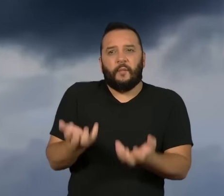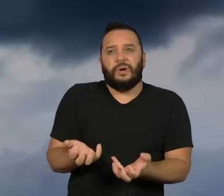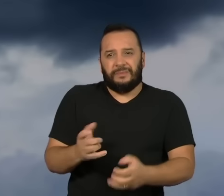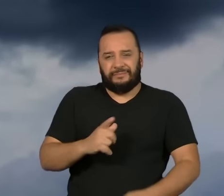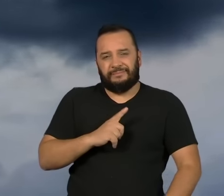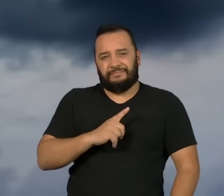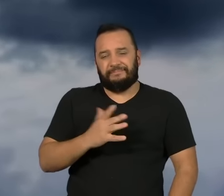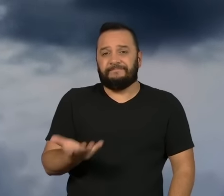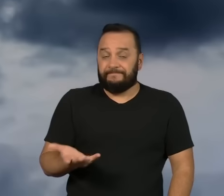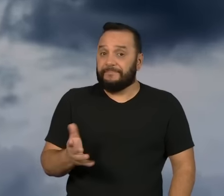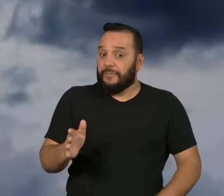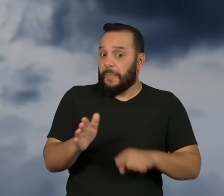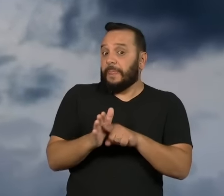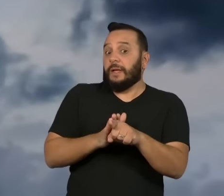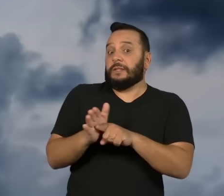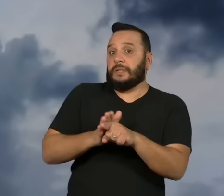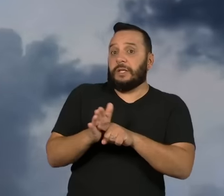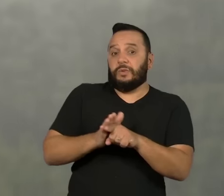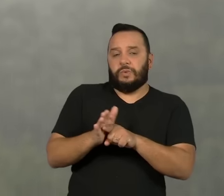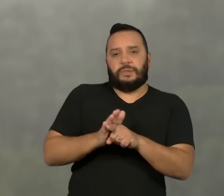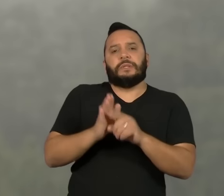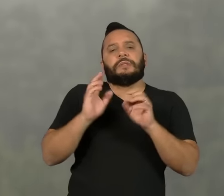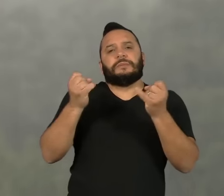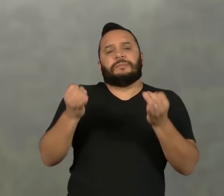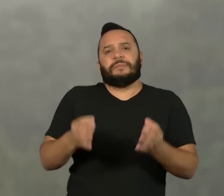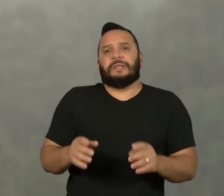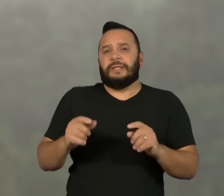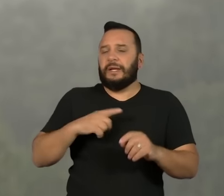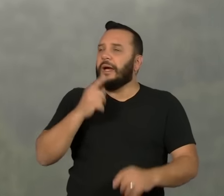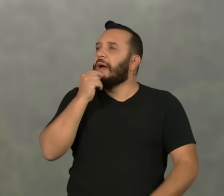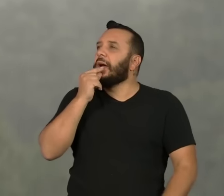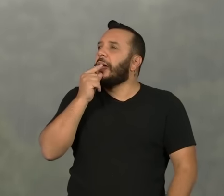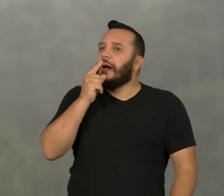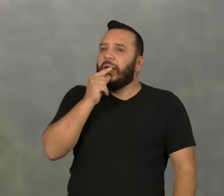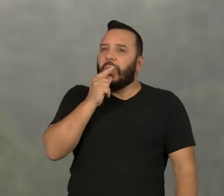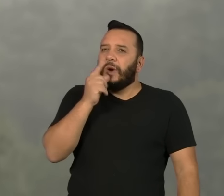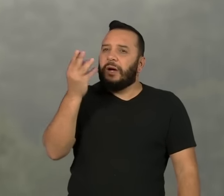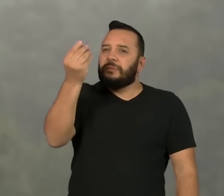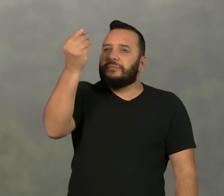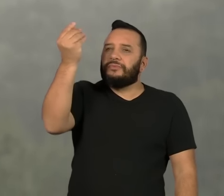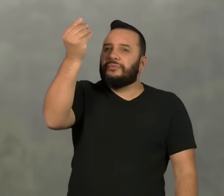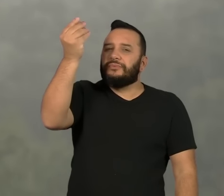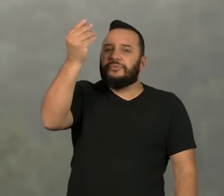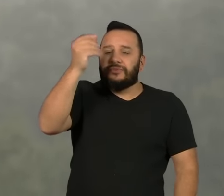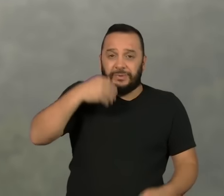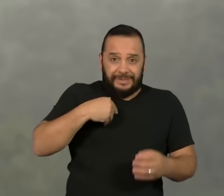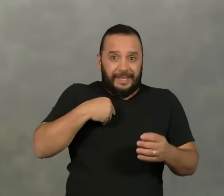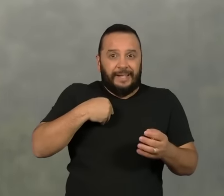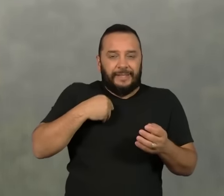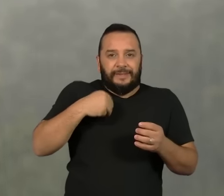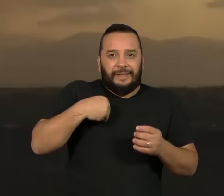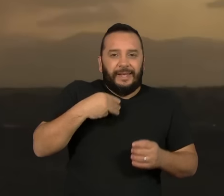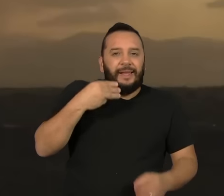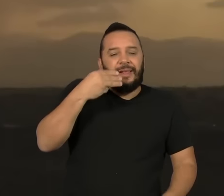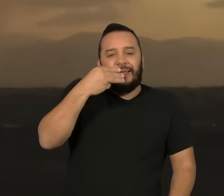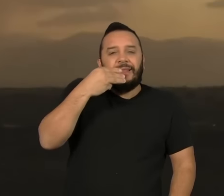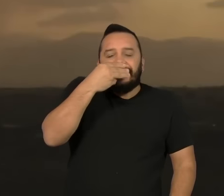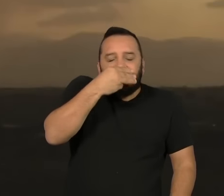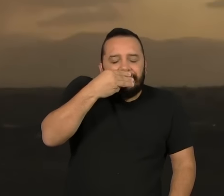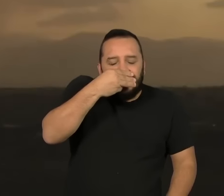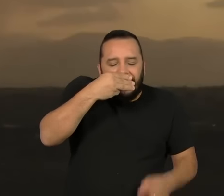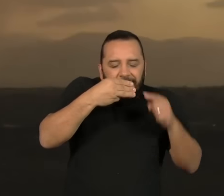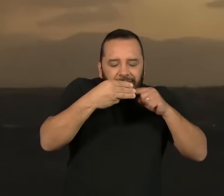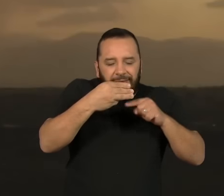As pesquisadoras afirmam que o excesso de umidade aumenta as calorias do néctar, mas isso não é bom quando